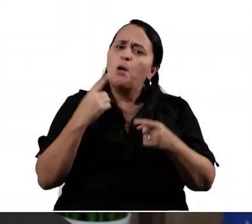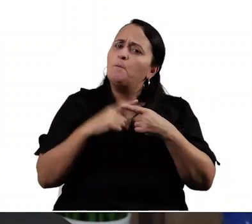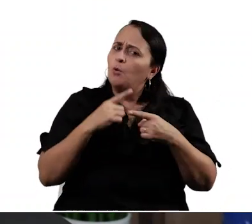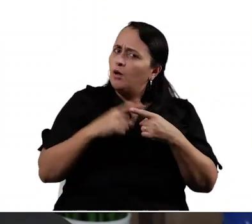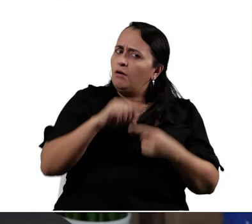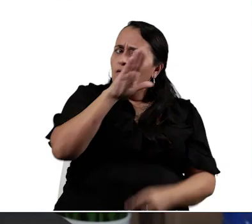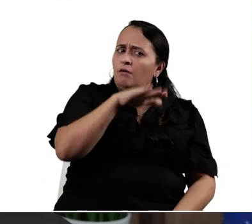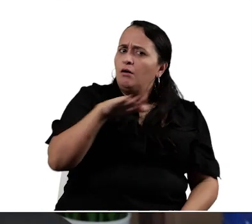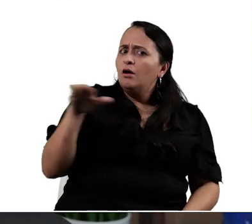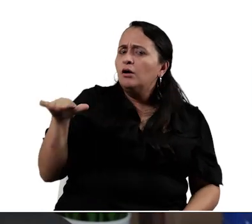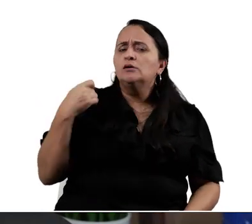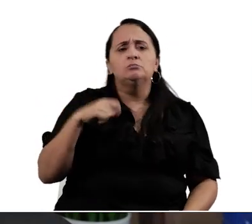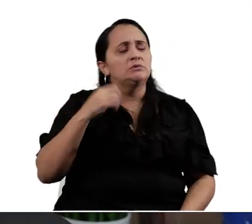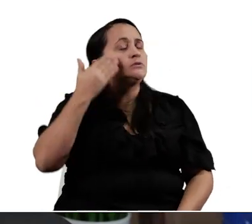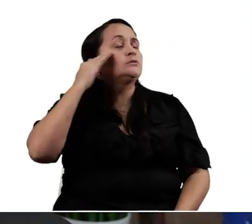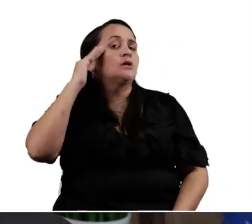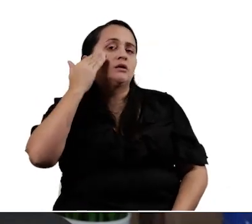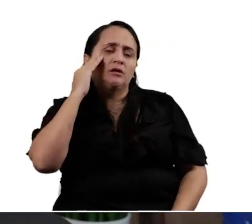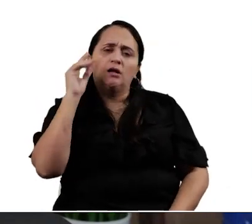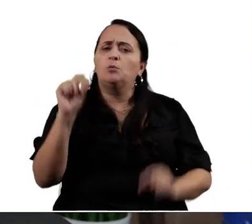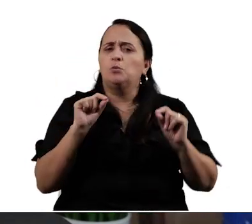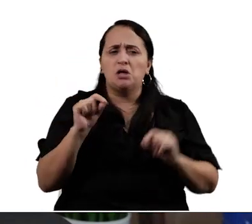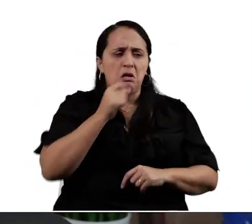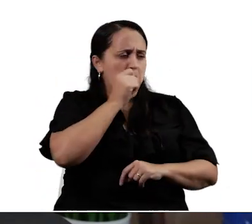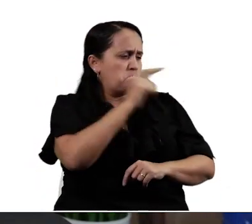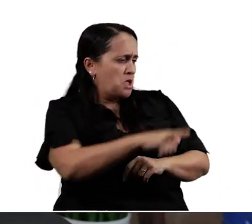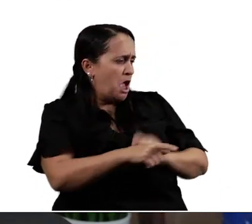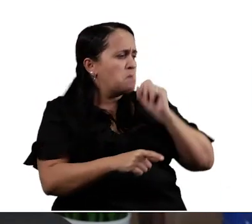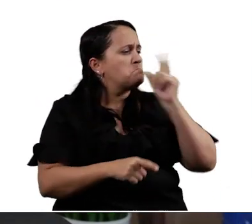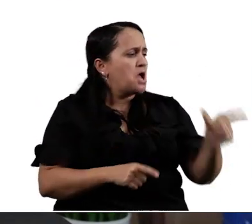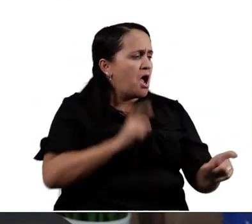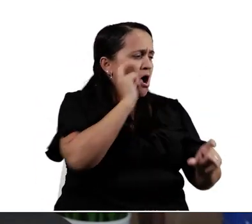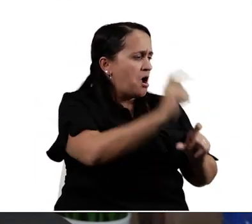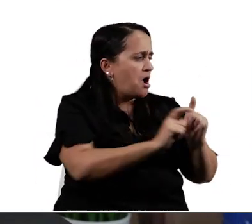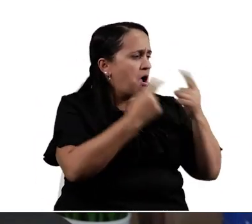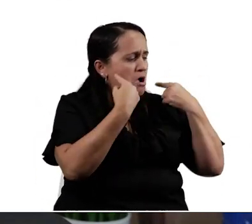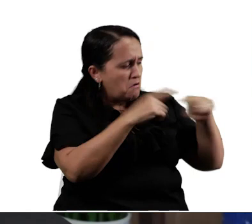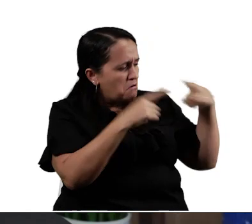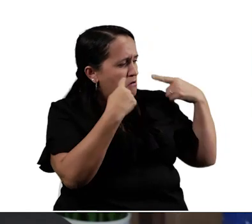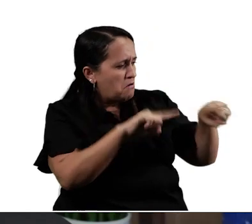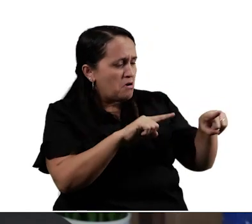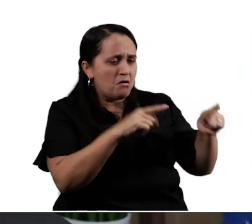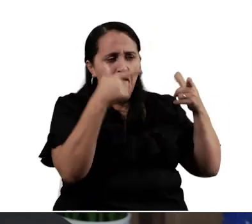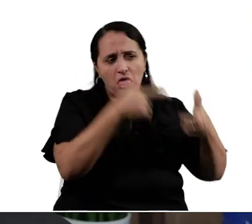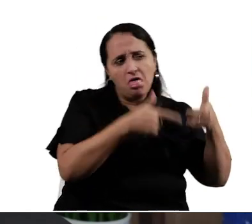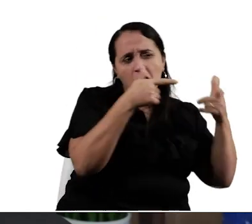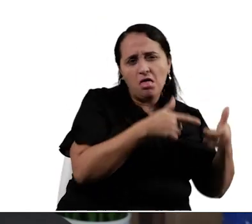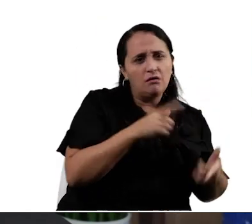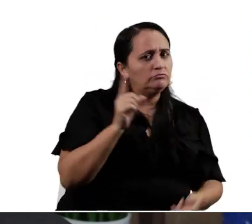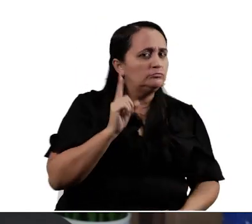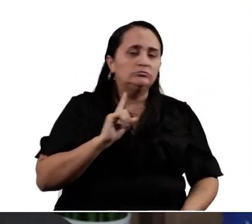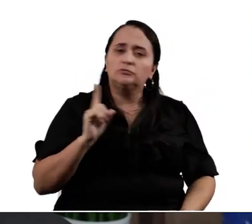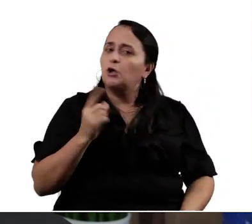que não deveriam ficar colocando apelido nos outros, nem maltratando. Aí as crianças voltaram para a sala,